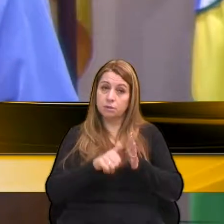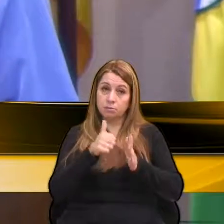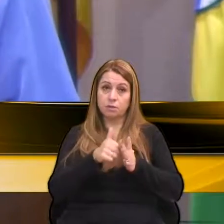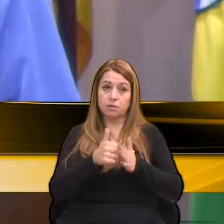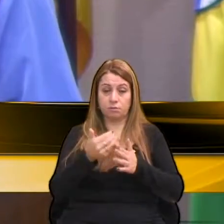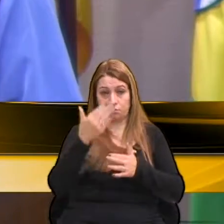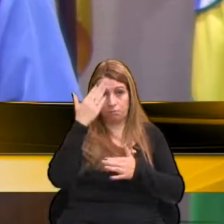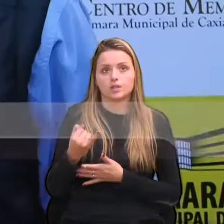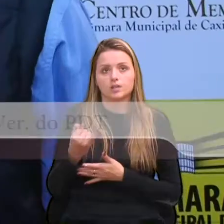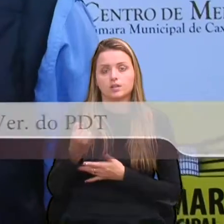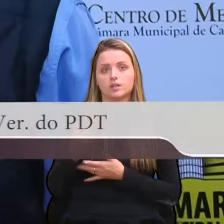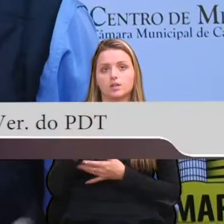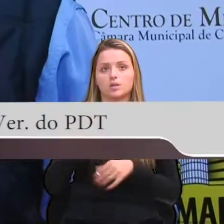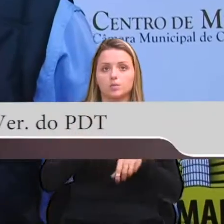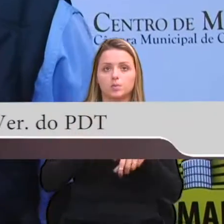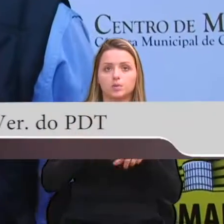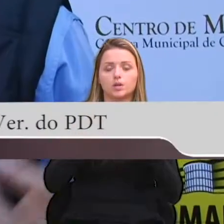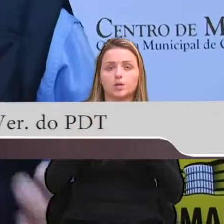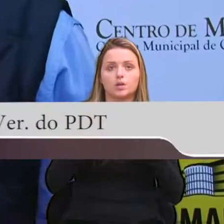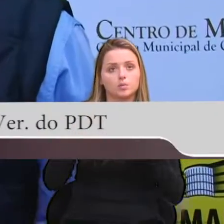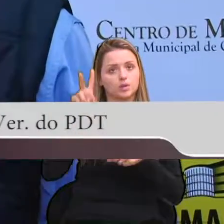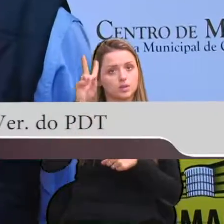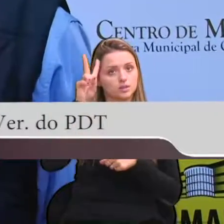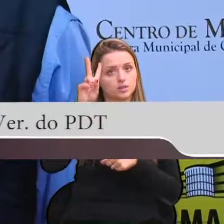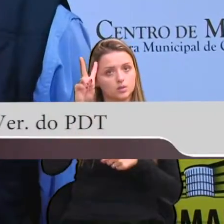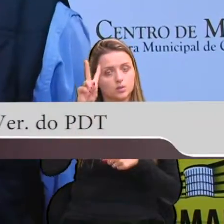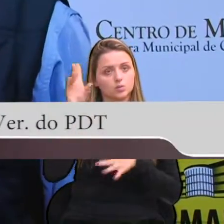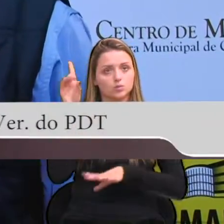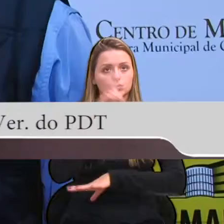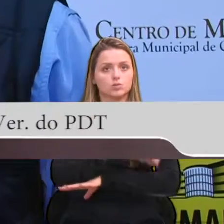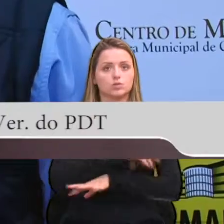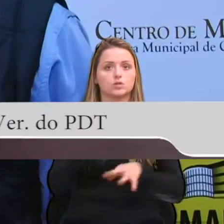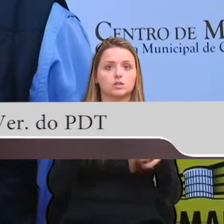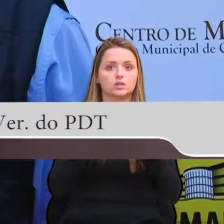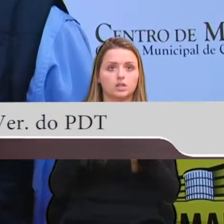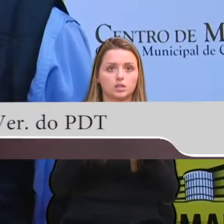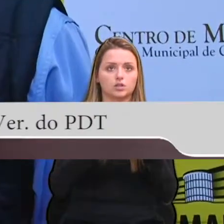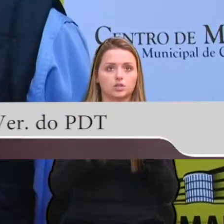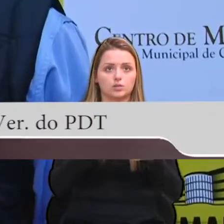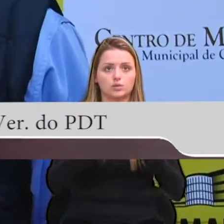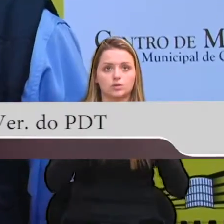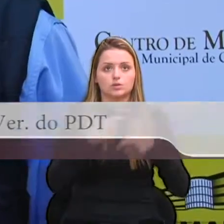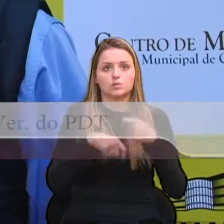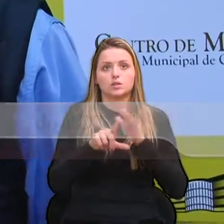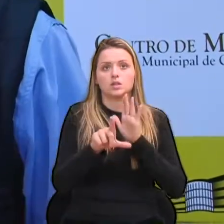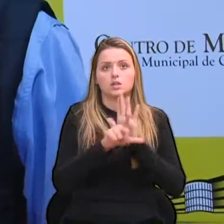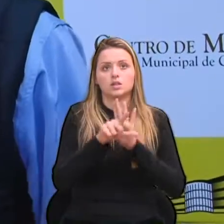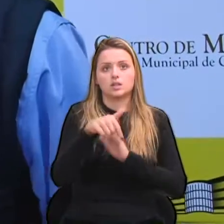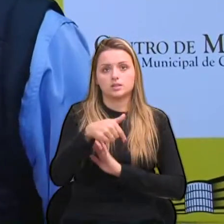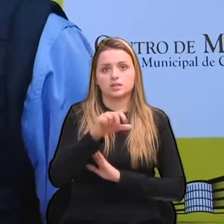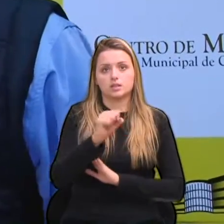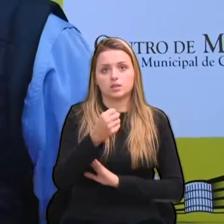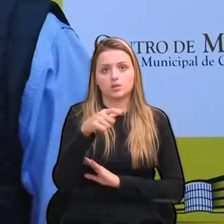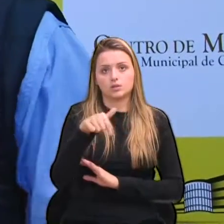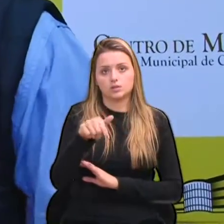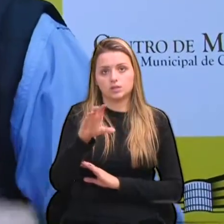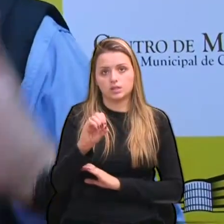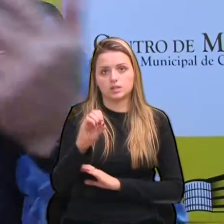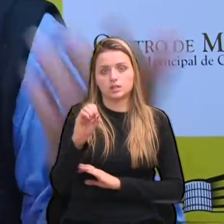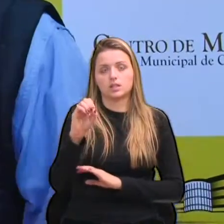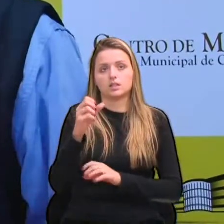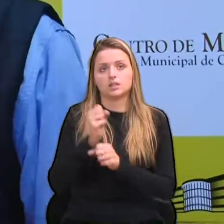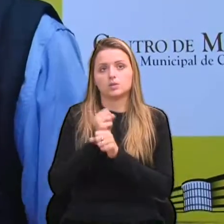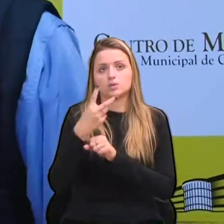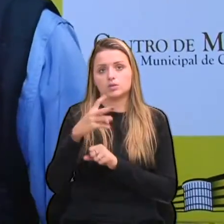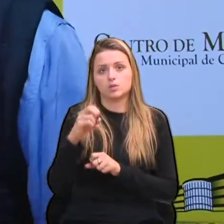mil habitantes. Porque segunda-feira se comemorou o Dia da Região Administrativa, que é a Lei 7870 de 2014,